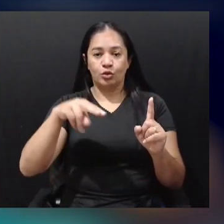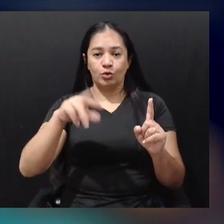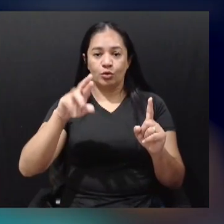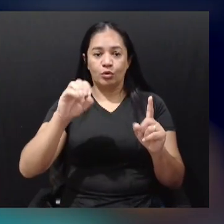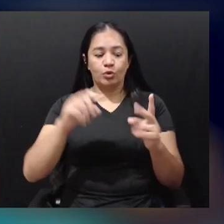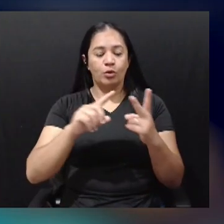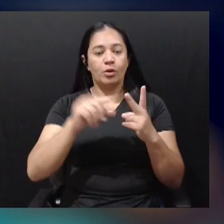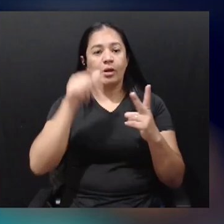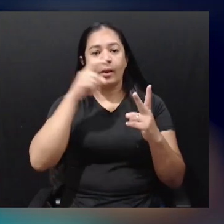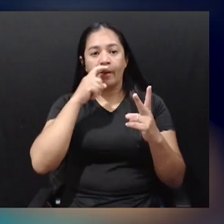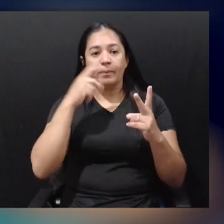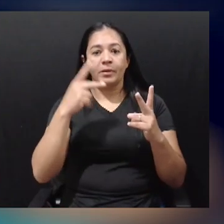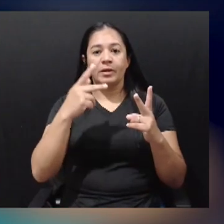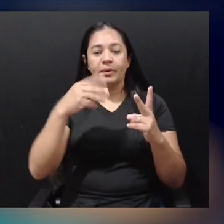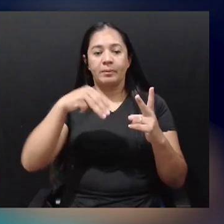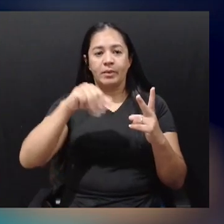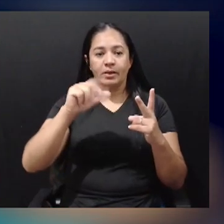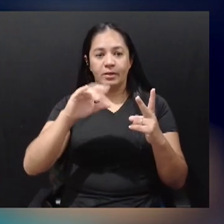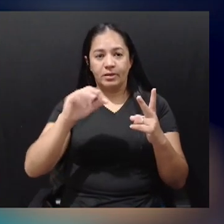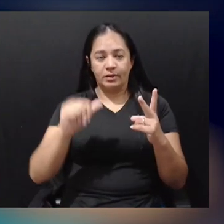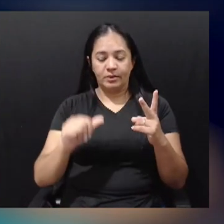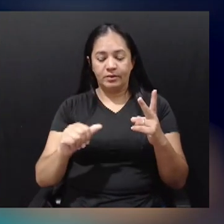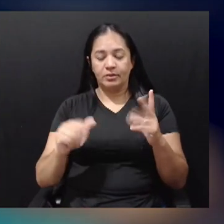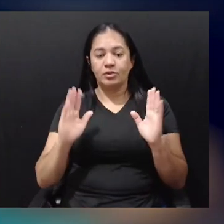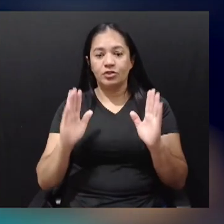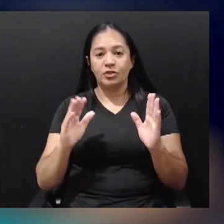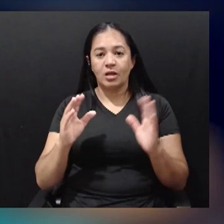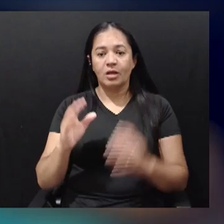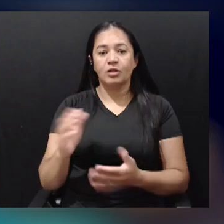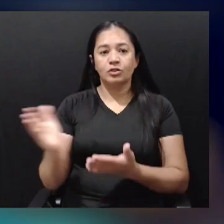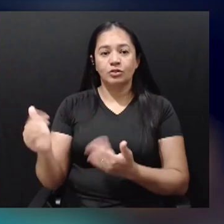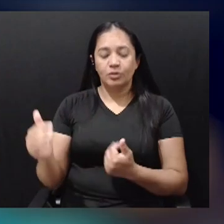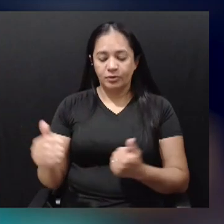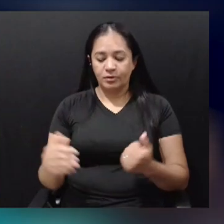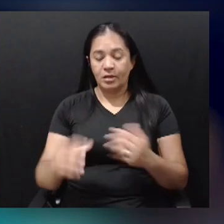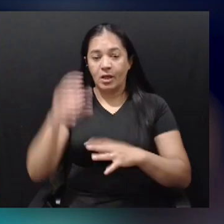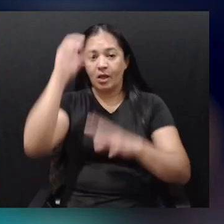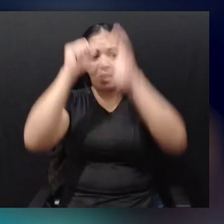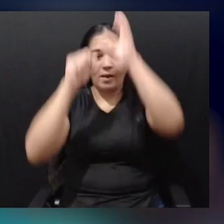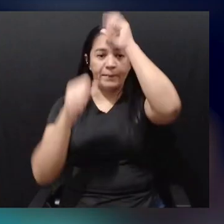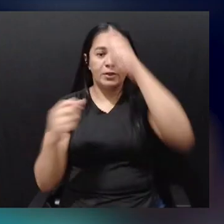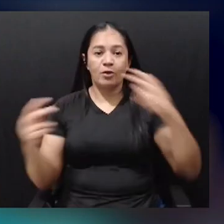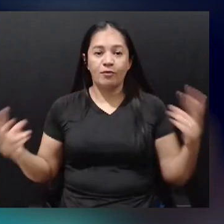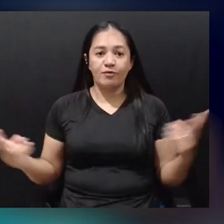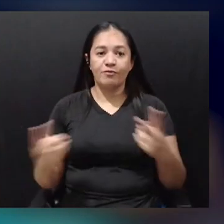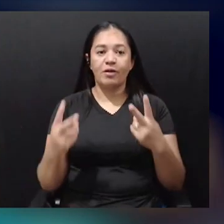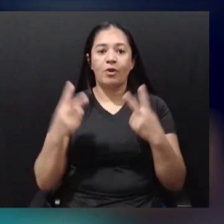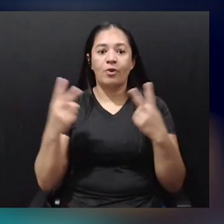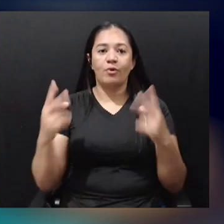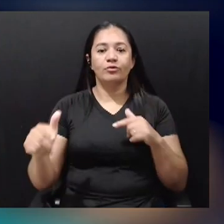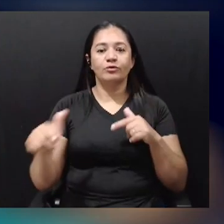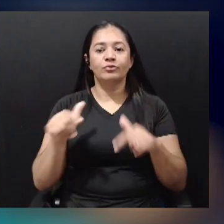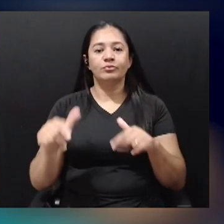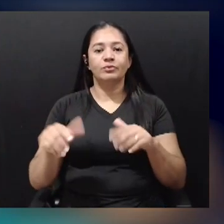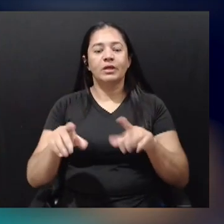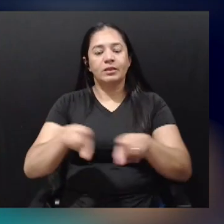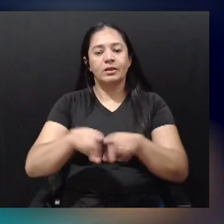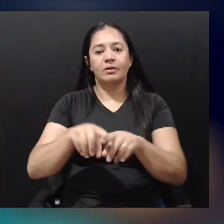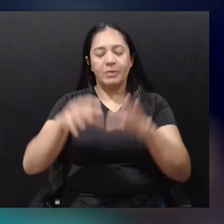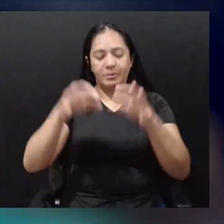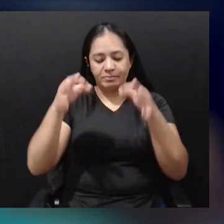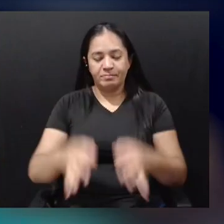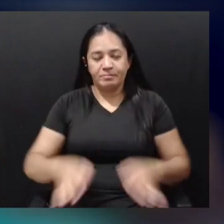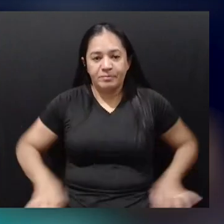Moura. Desde cedo, aprendeu o valor do trabalho e da honestidade. Carlos é um